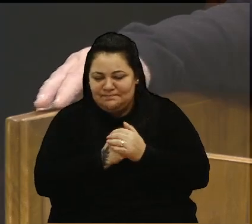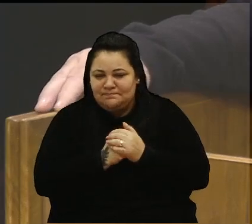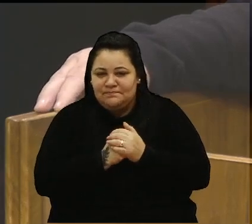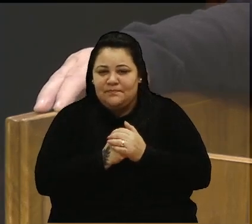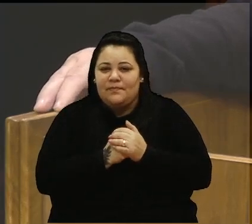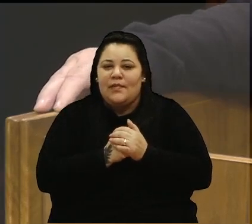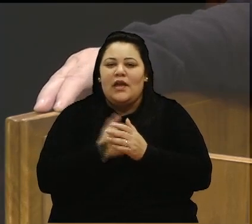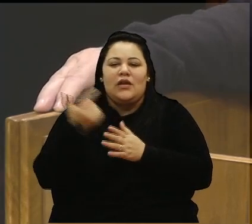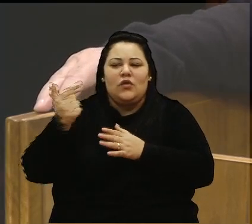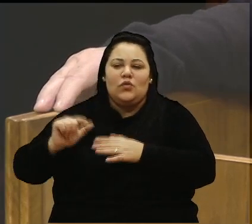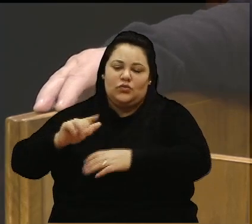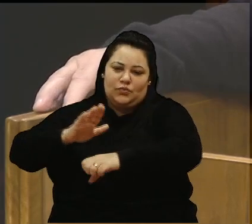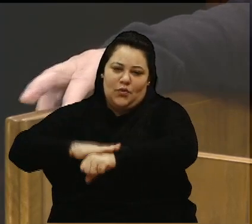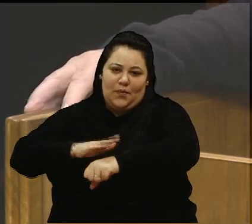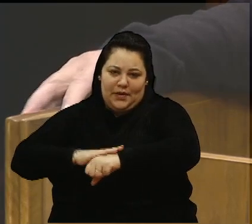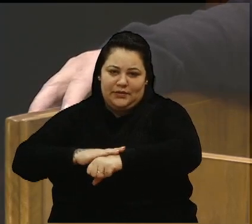momento